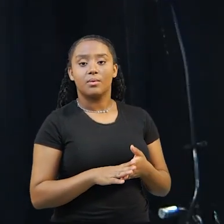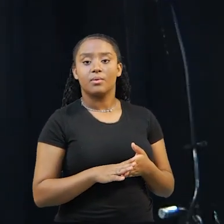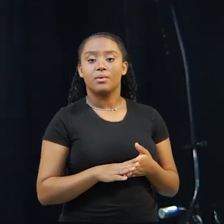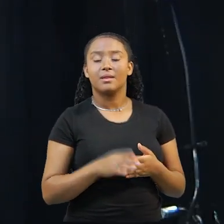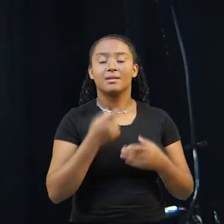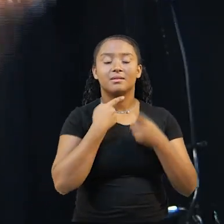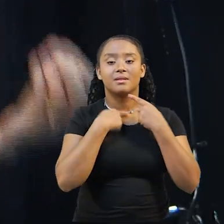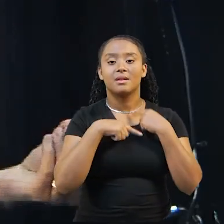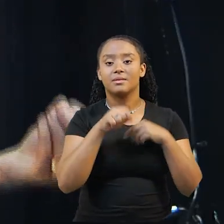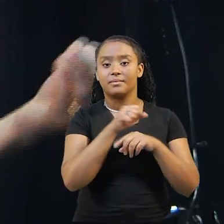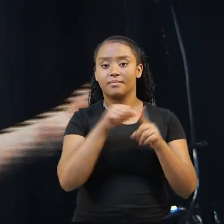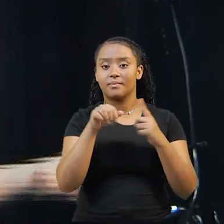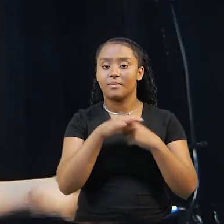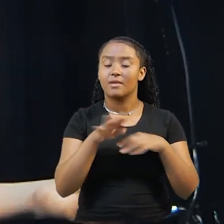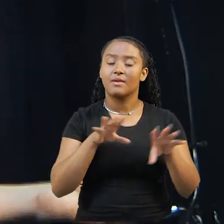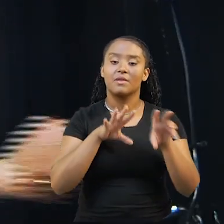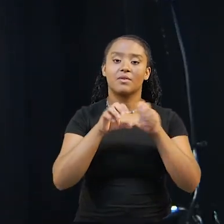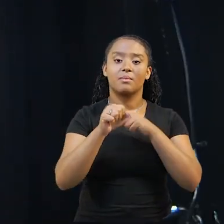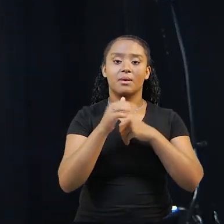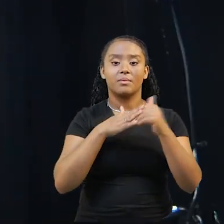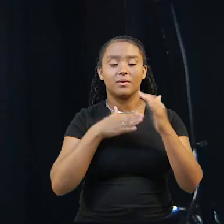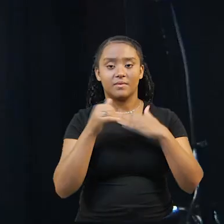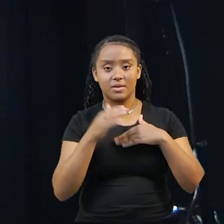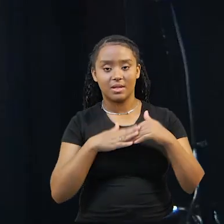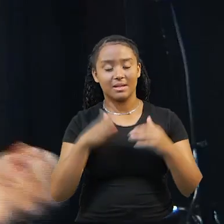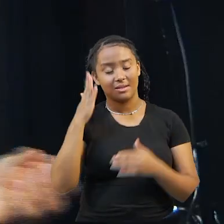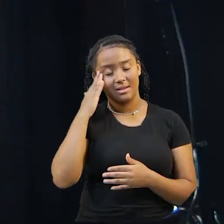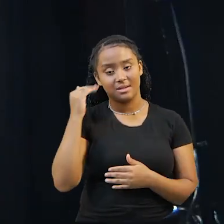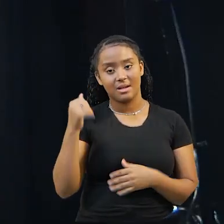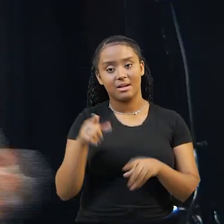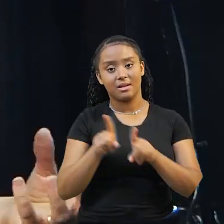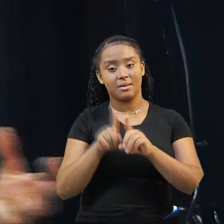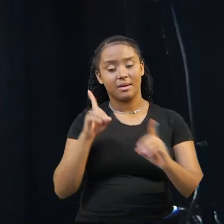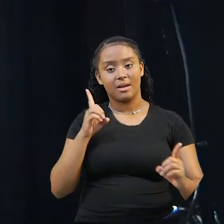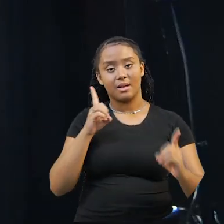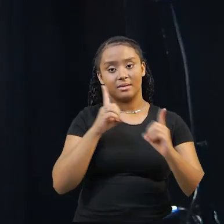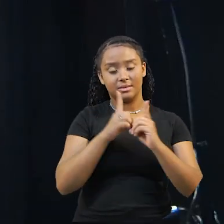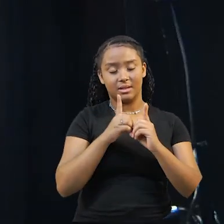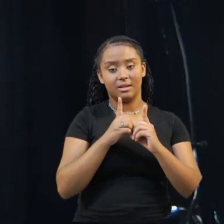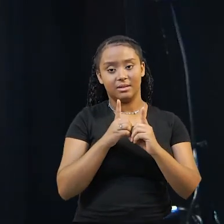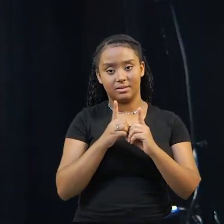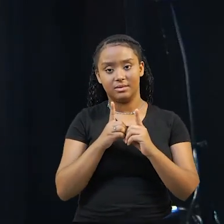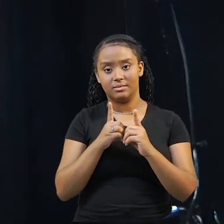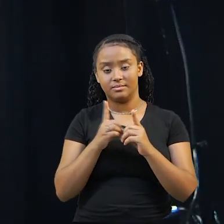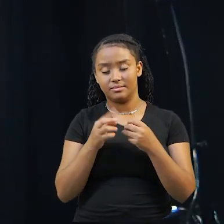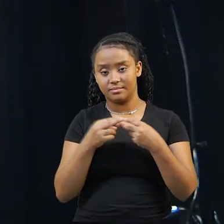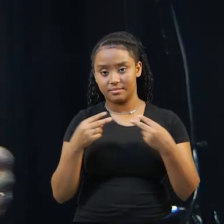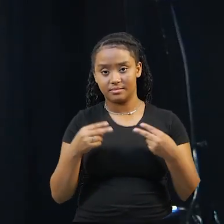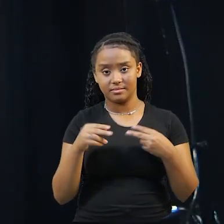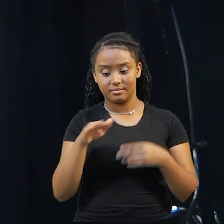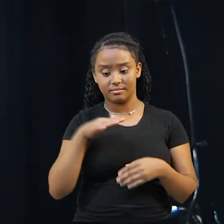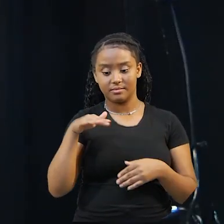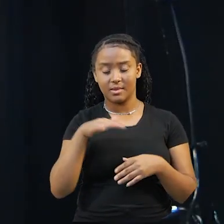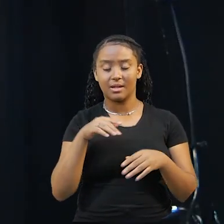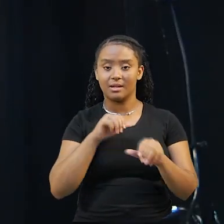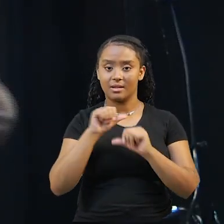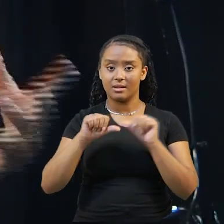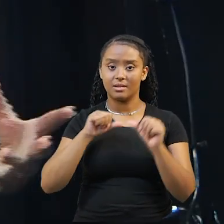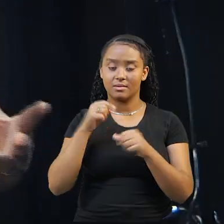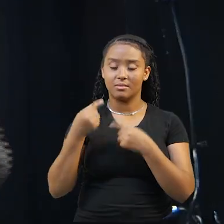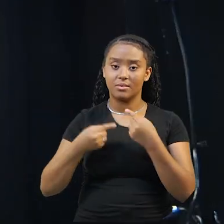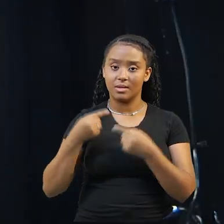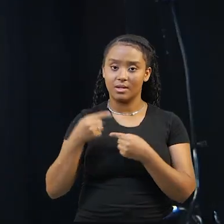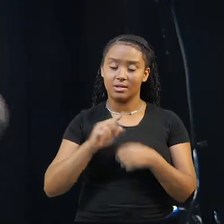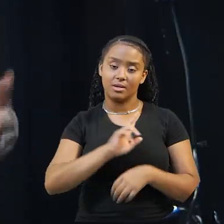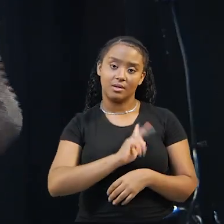sociedade, e você vai formar profissionais que sabem e que atendem às demandas também do mercado e que transformam política